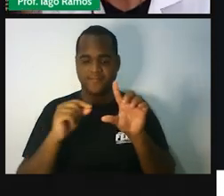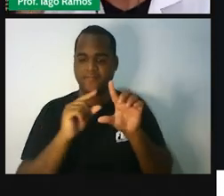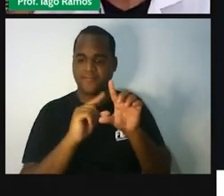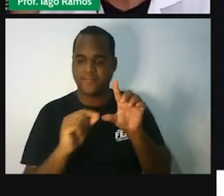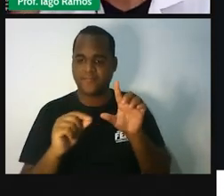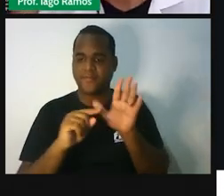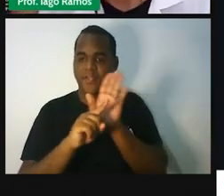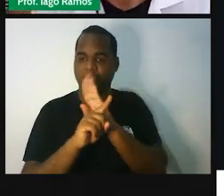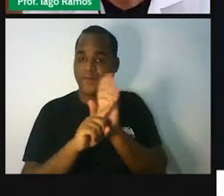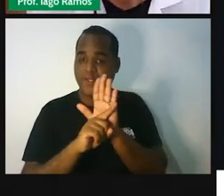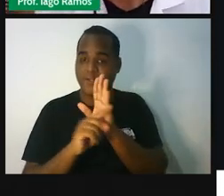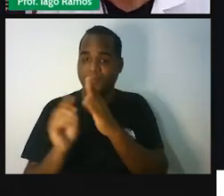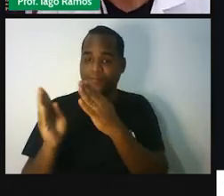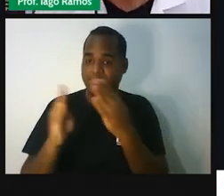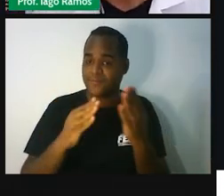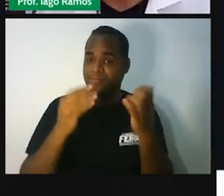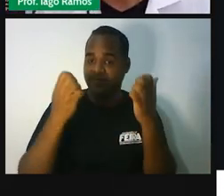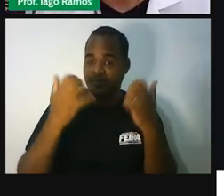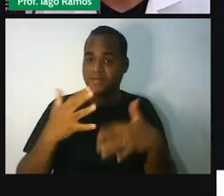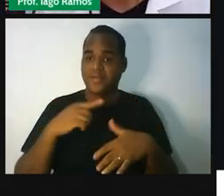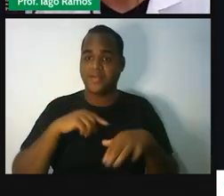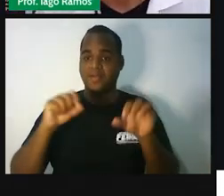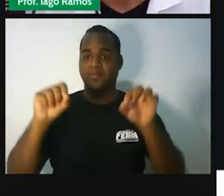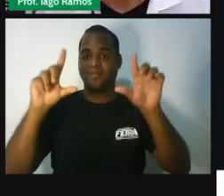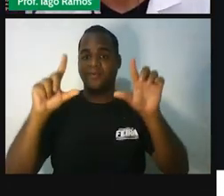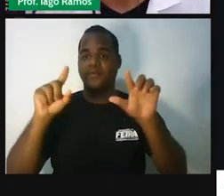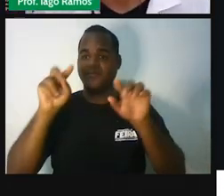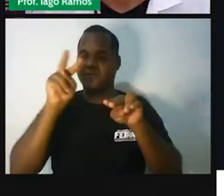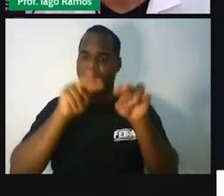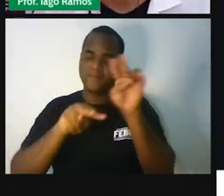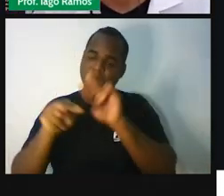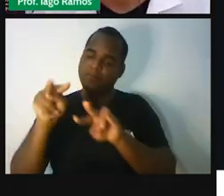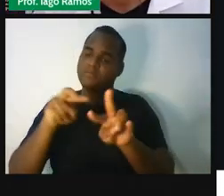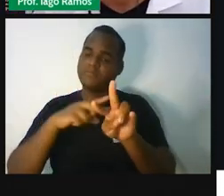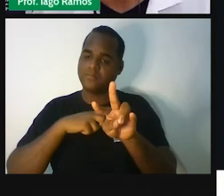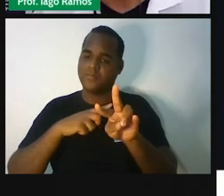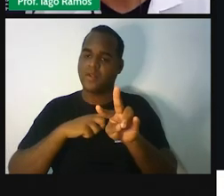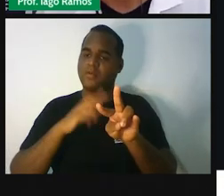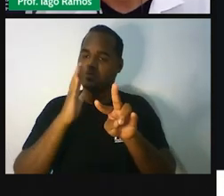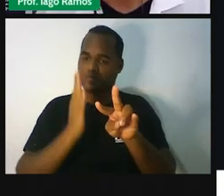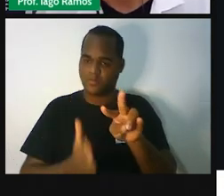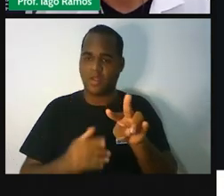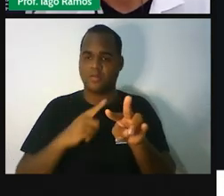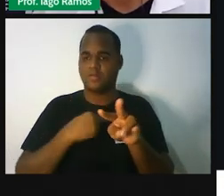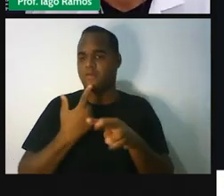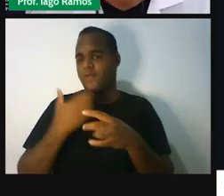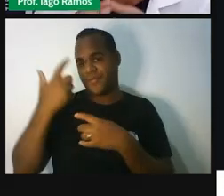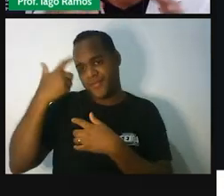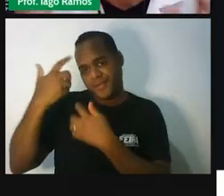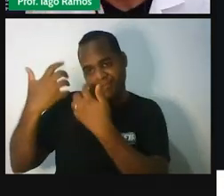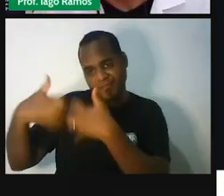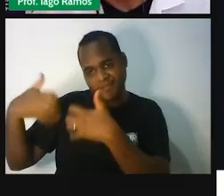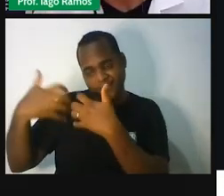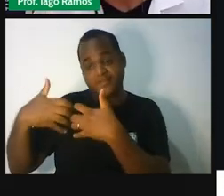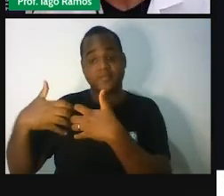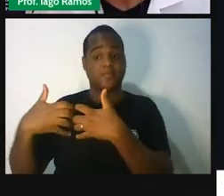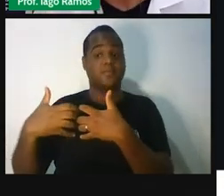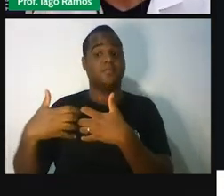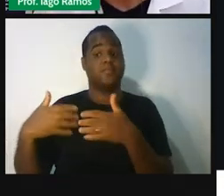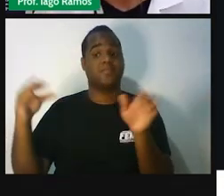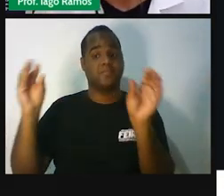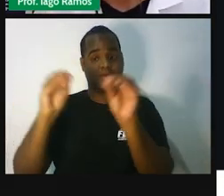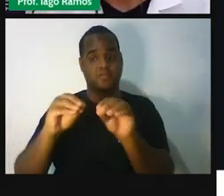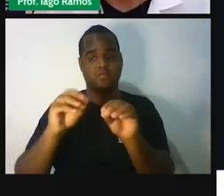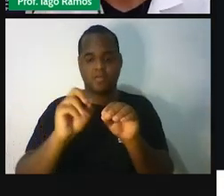aula, aquele quadro que a gente viu ali, que a gente fez todo o nosso raciocínio, vai ficar,